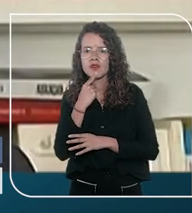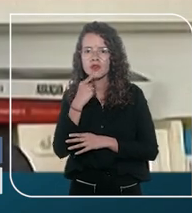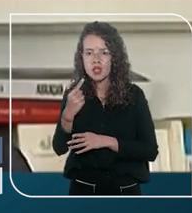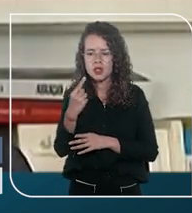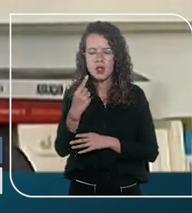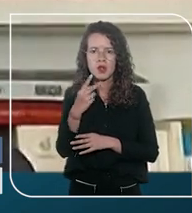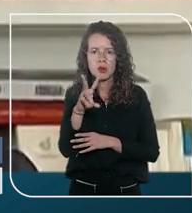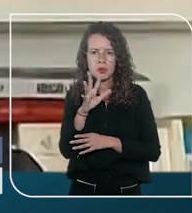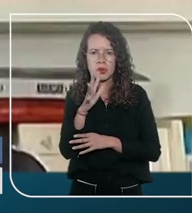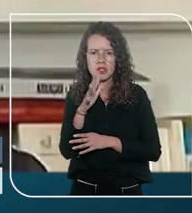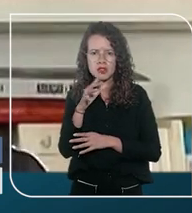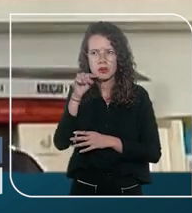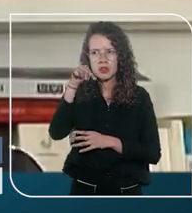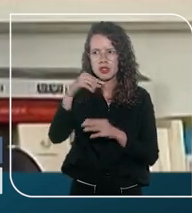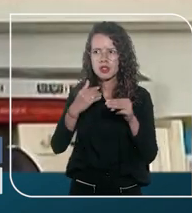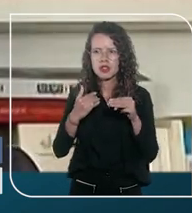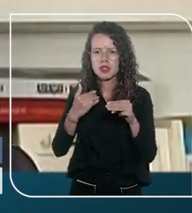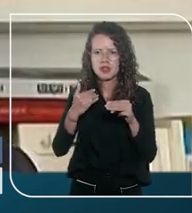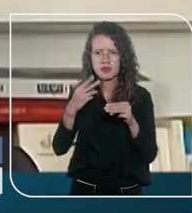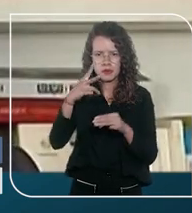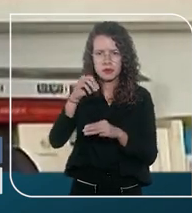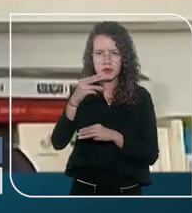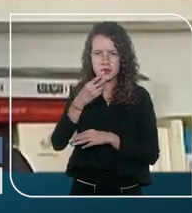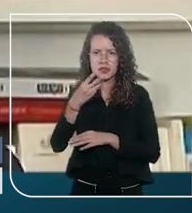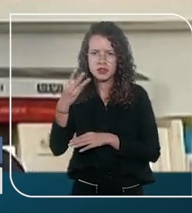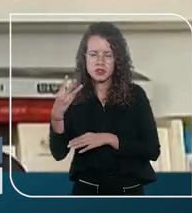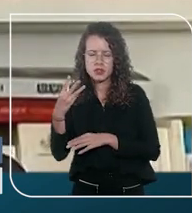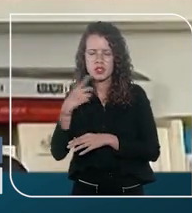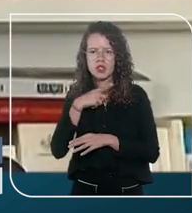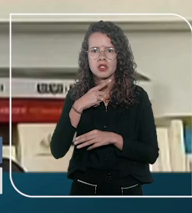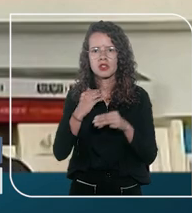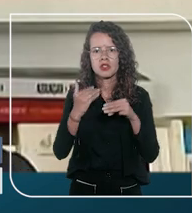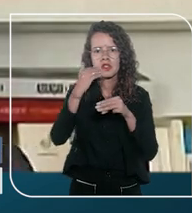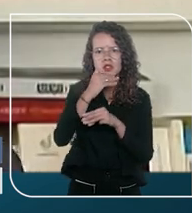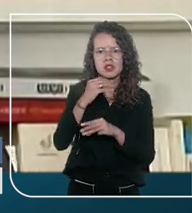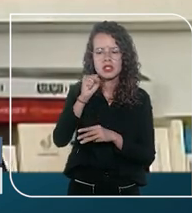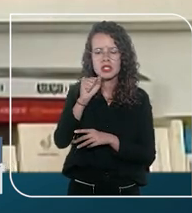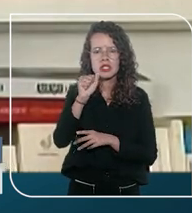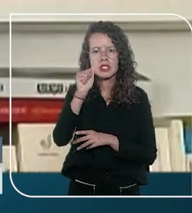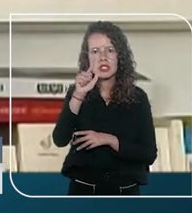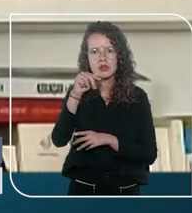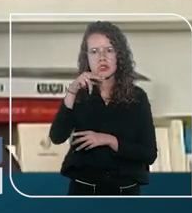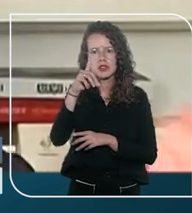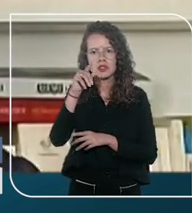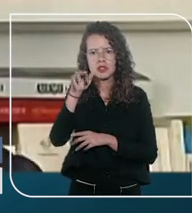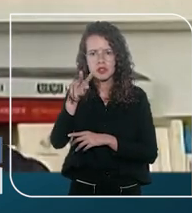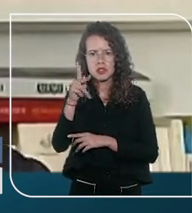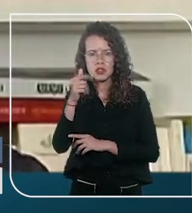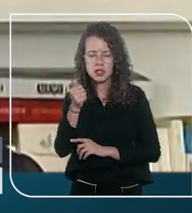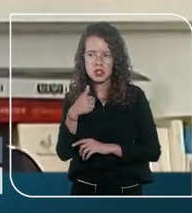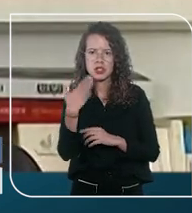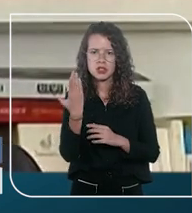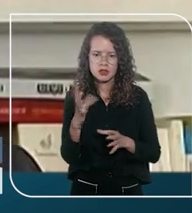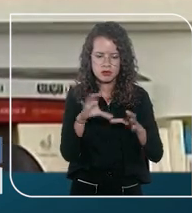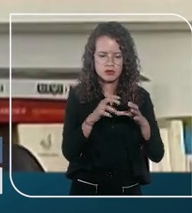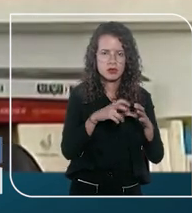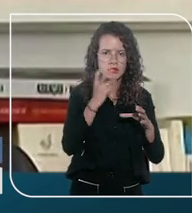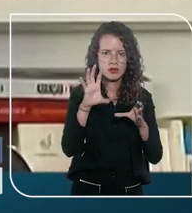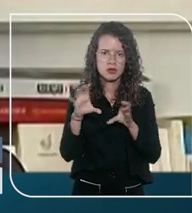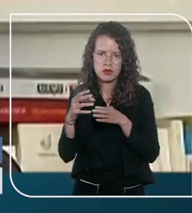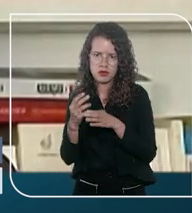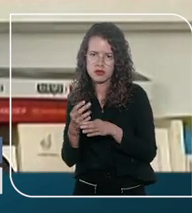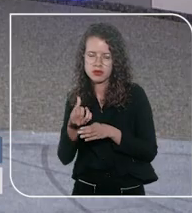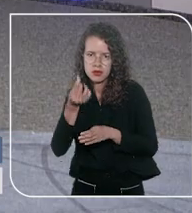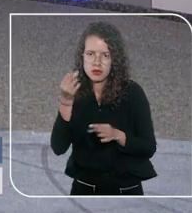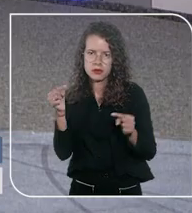de relatoria do ministro Antônio Saldanha Palheiro, né? Lembrando que a terceira sessão compreende a quinta turma e a sexta turma do